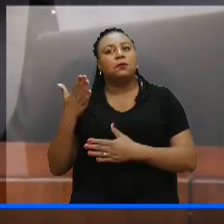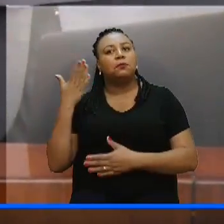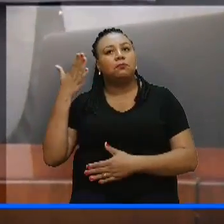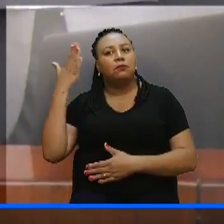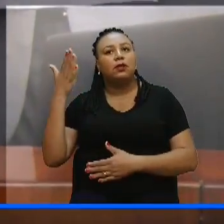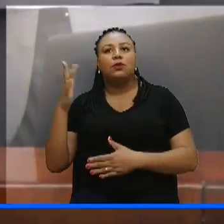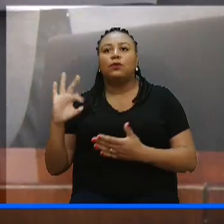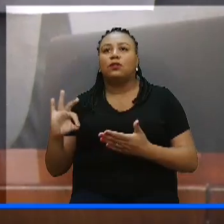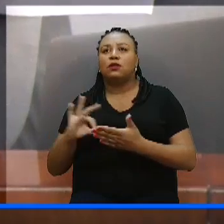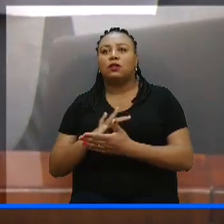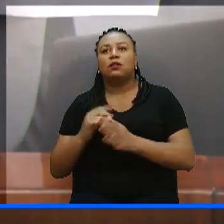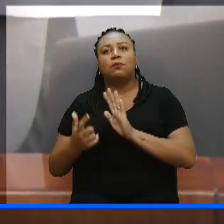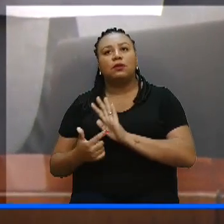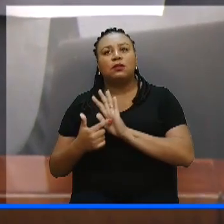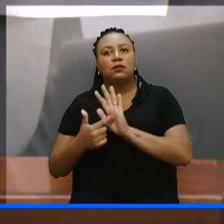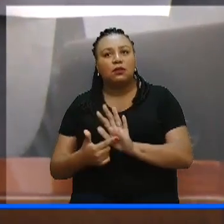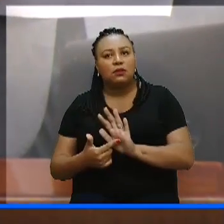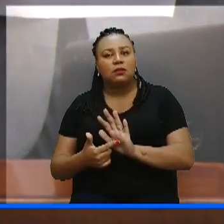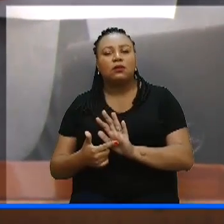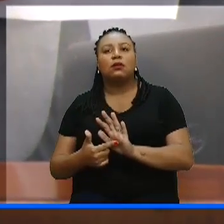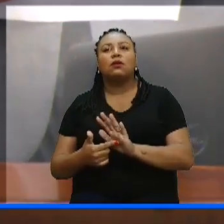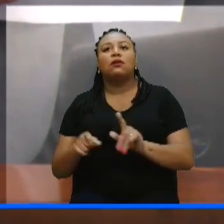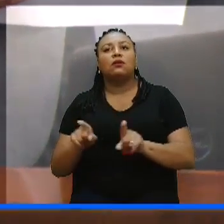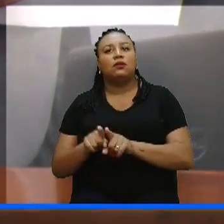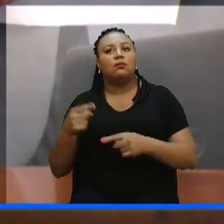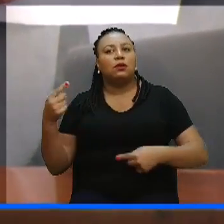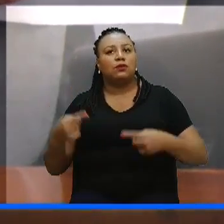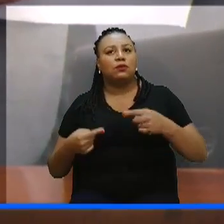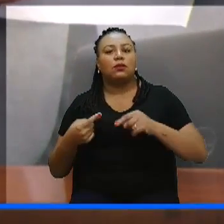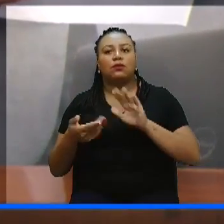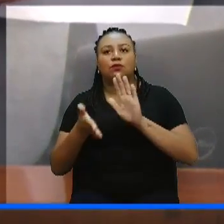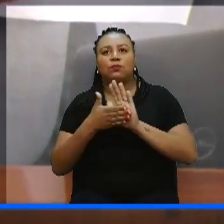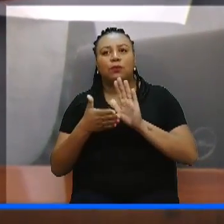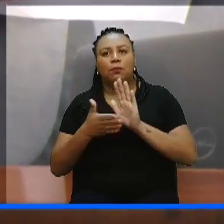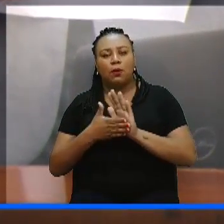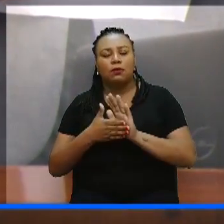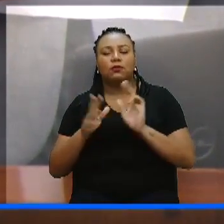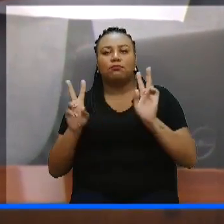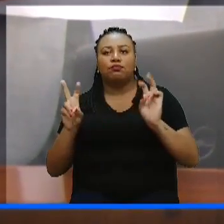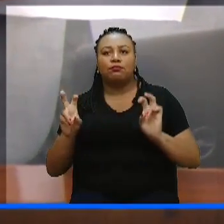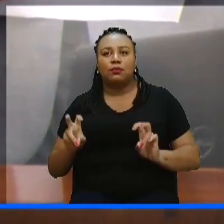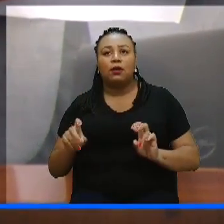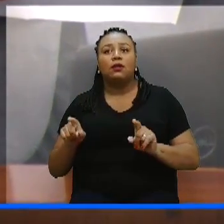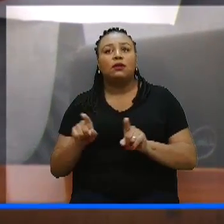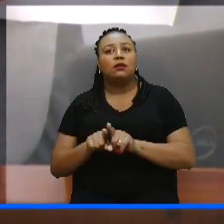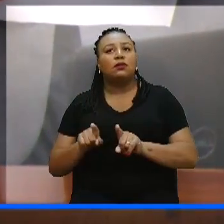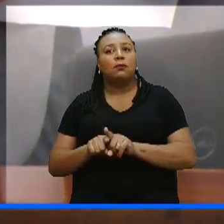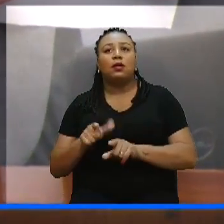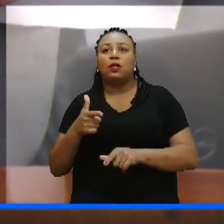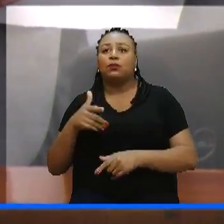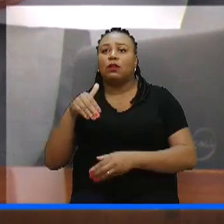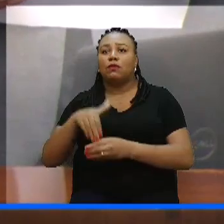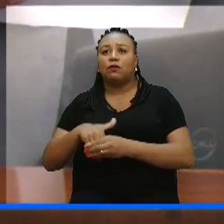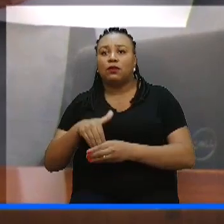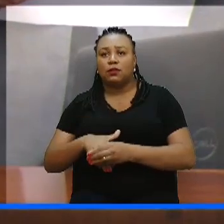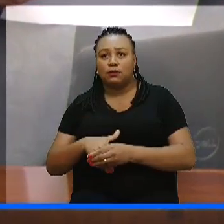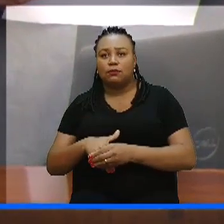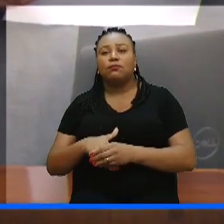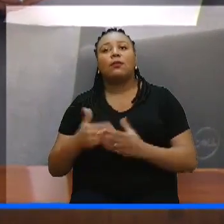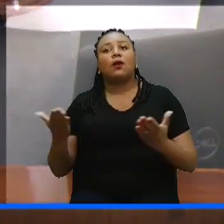inscritos para o período de apresentação e discussão de proposições em pauta e não havendo ordem do dia